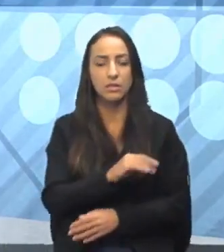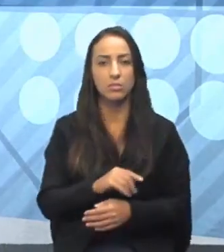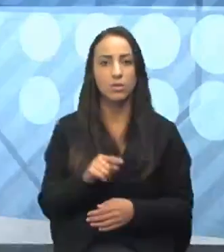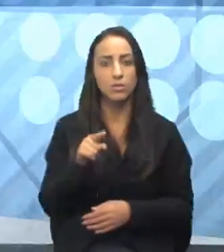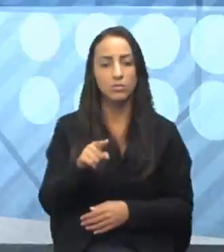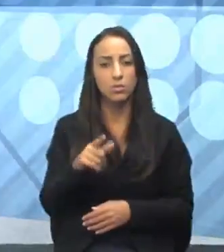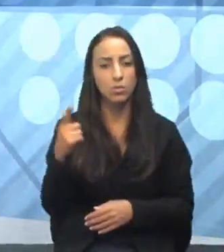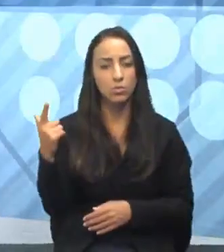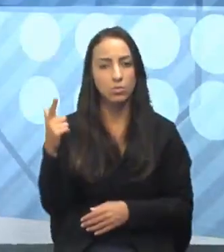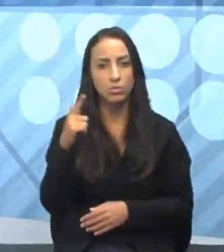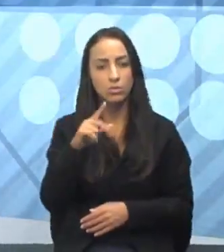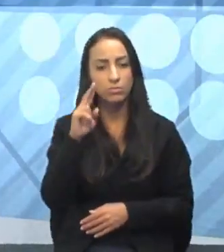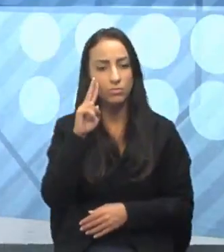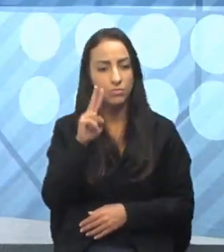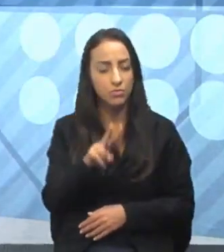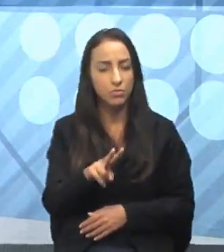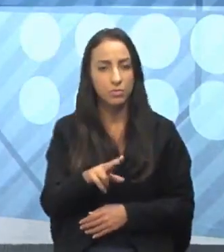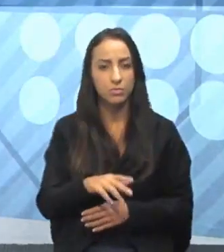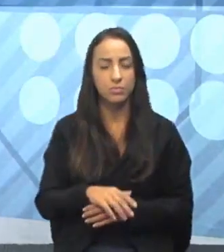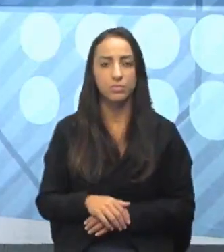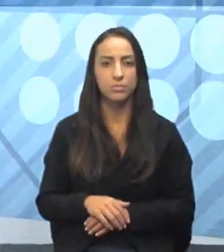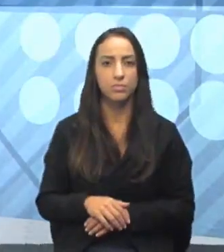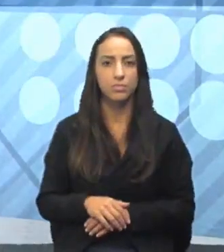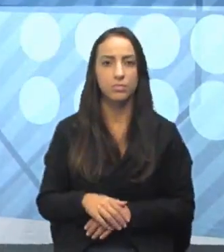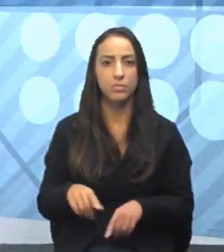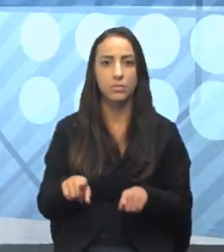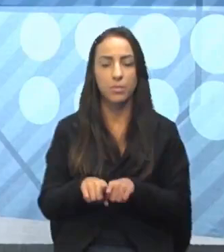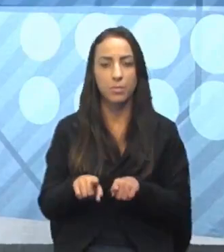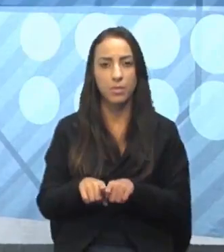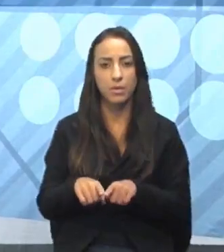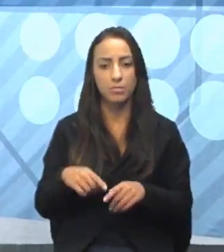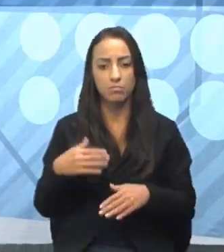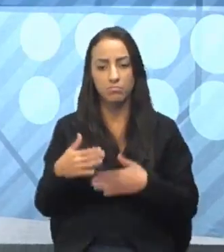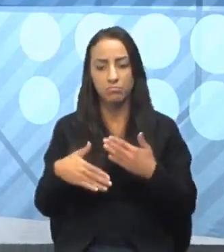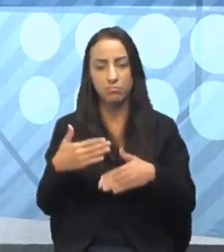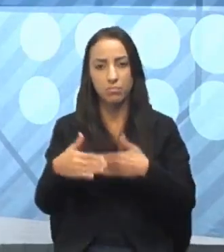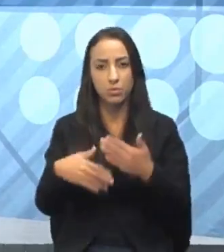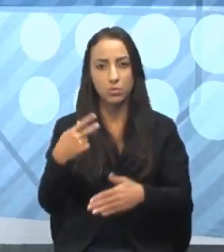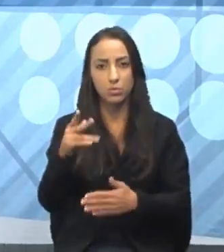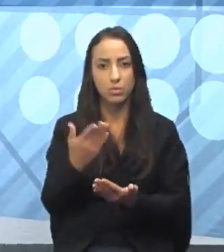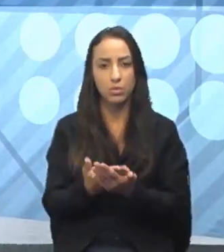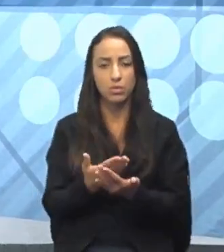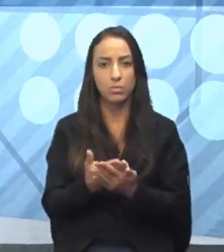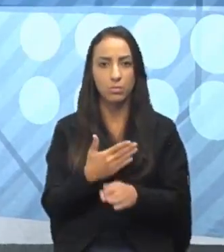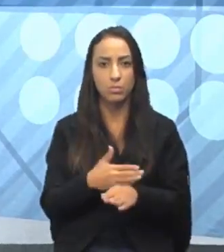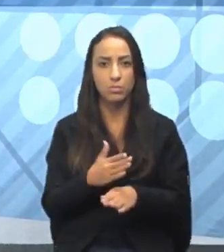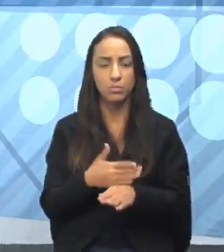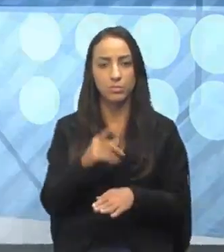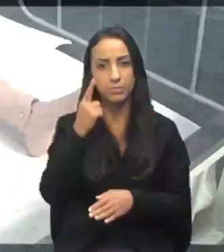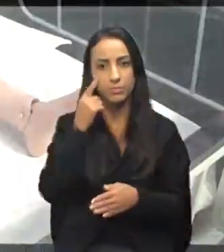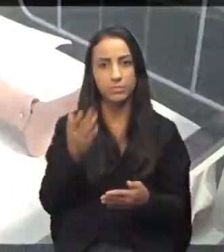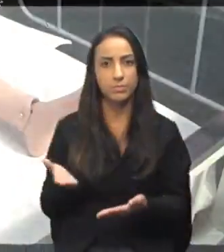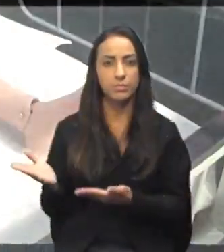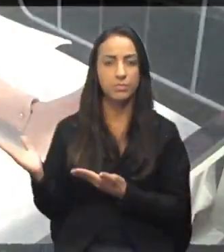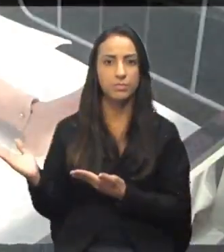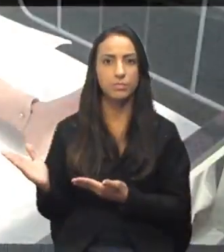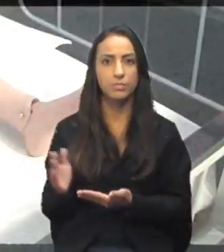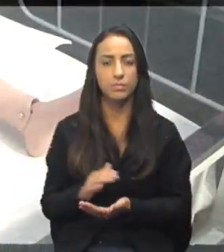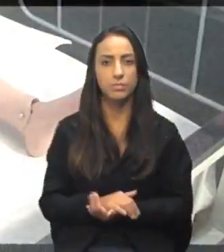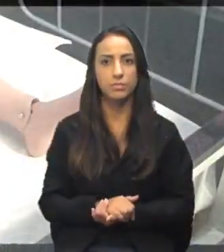você consiga visualizar isso e desenvolver na sua aula prática. Vamos lá?